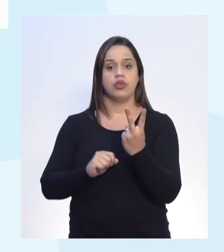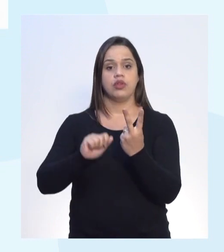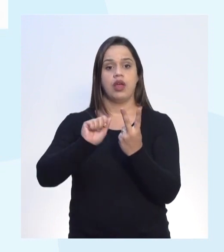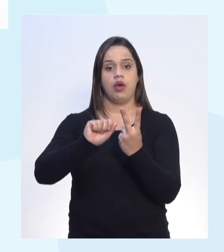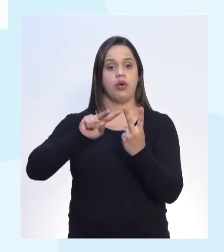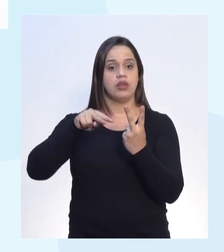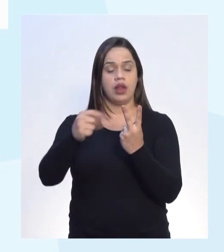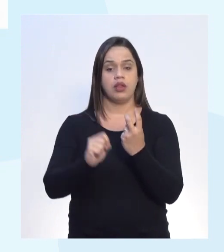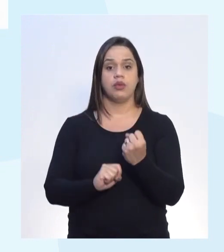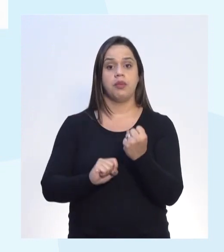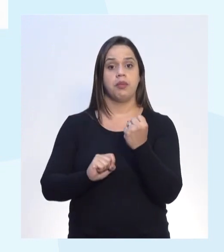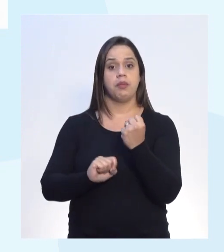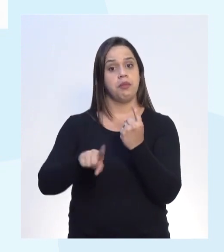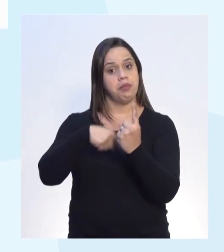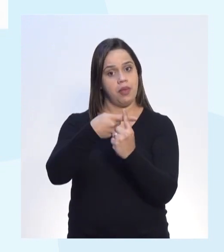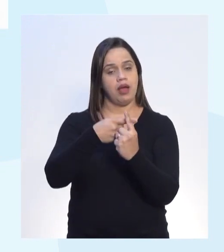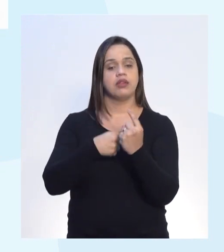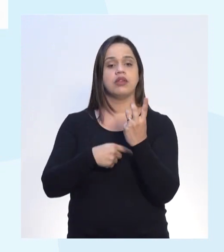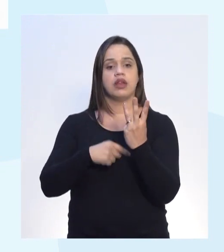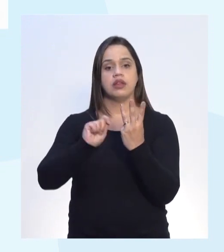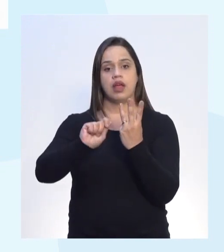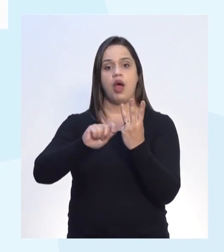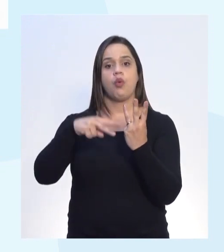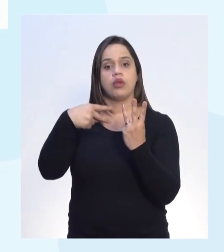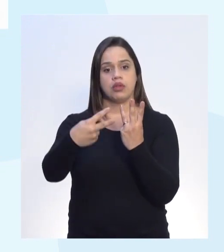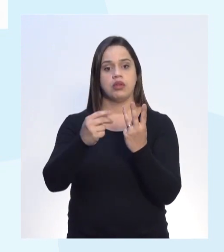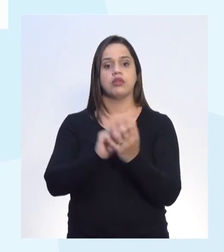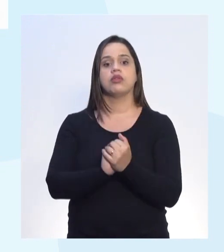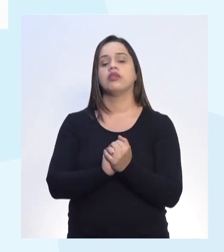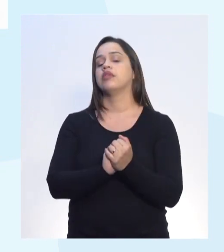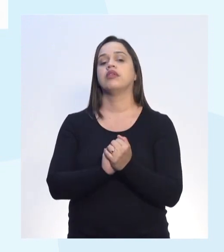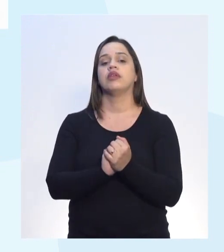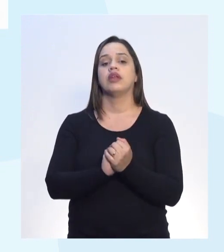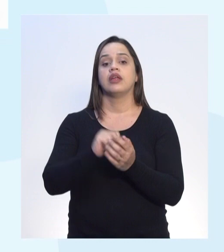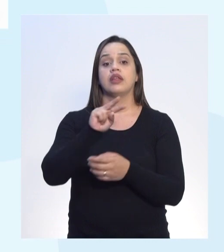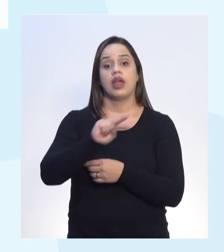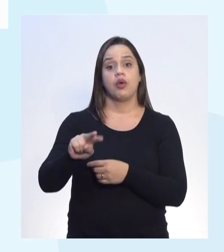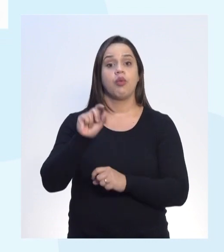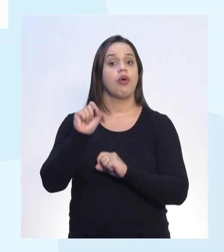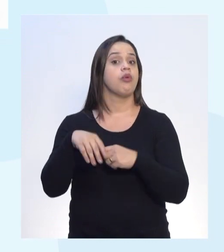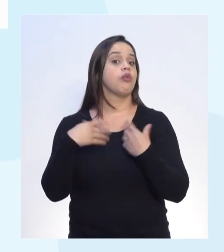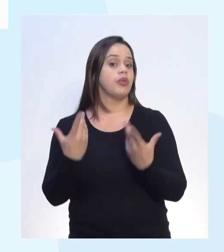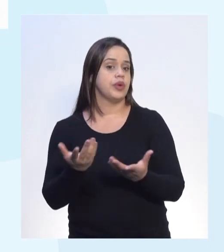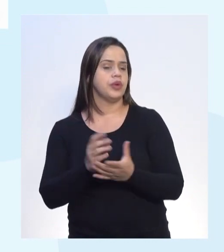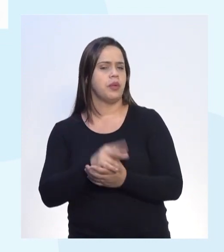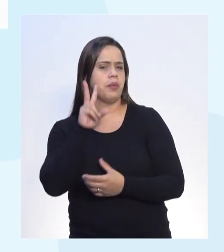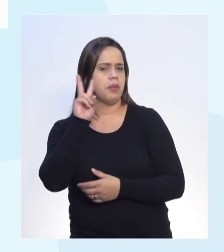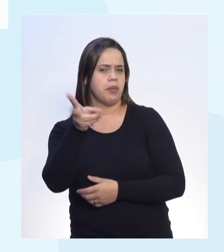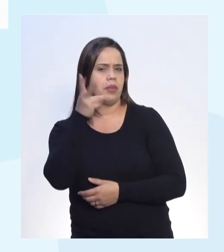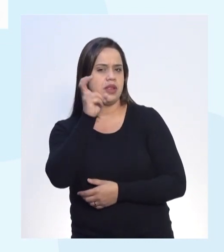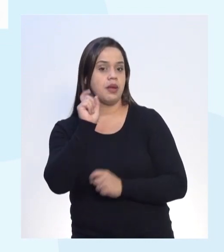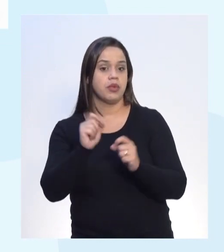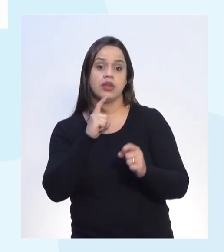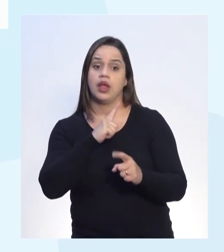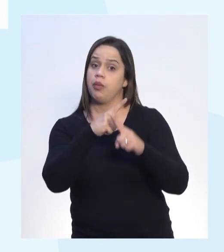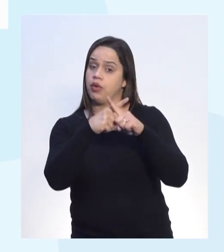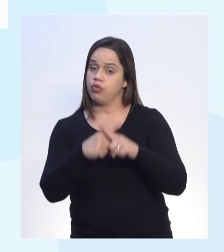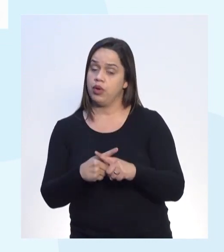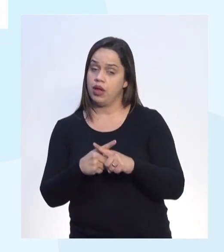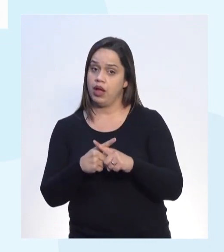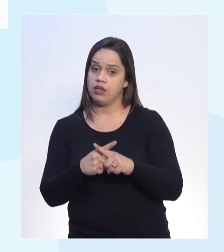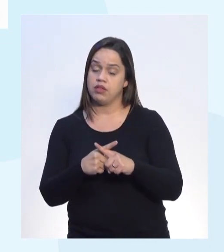Jonas? Isso, mais 3a ao quadrado. Mais 3a elevado ao quadrado. Ora, perceba que existe uma multiplicação